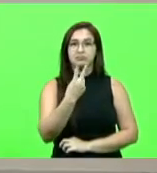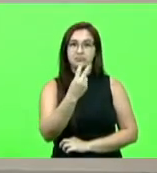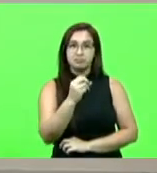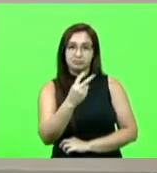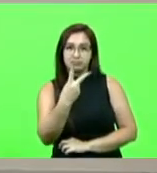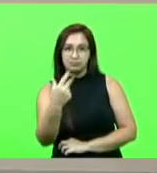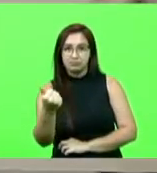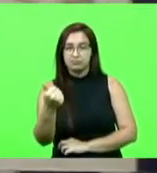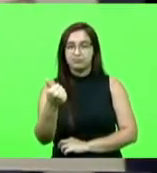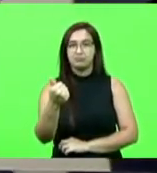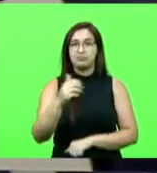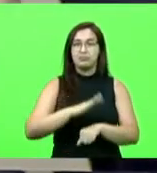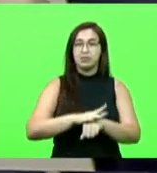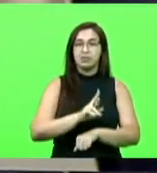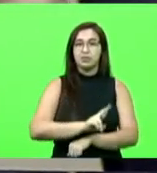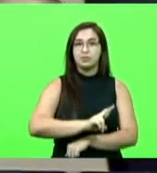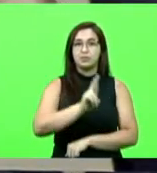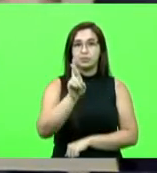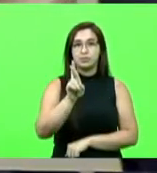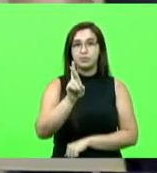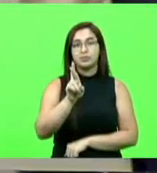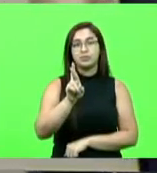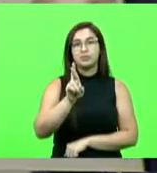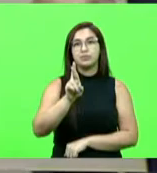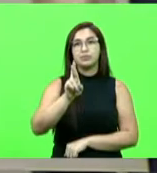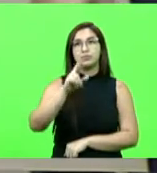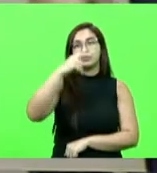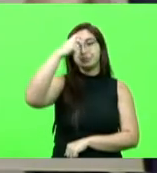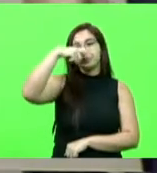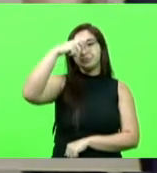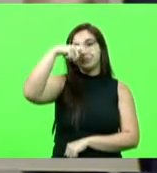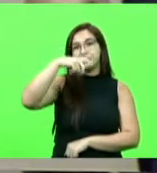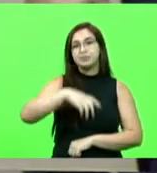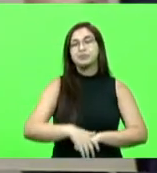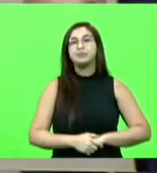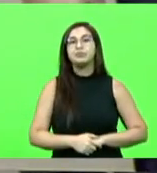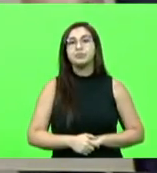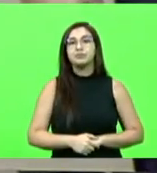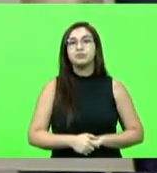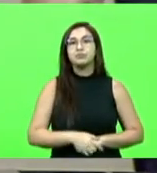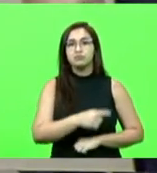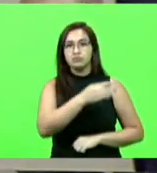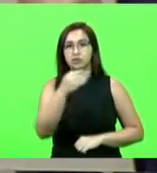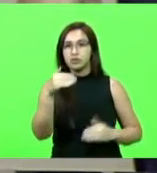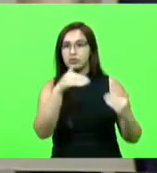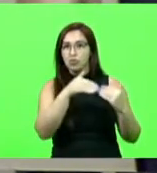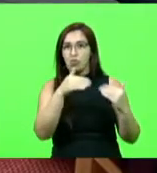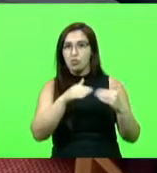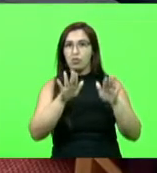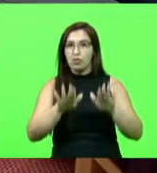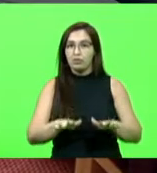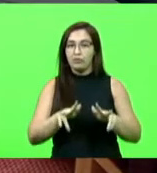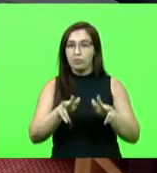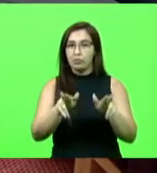0401.3/2021, autoria do deputado Maurício Kudillac. Os deputados que concordam permaneçam como se encontram.